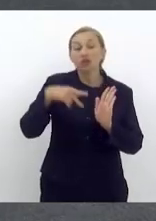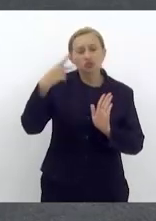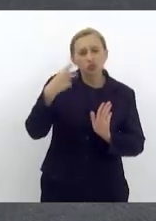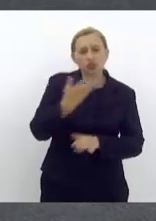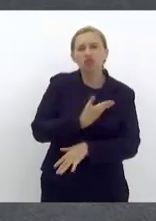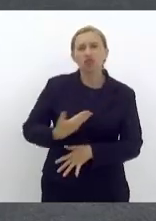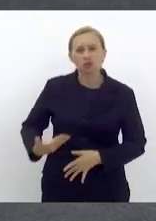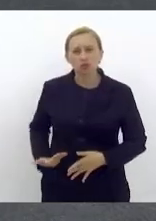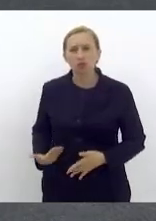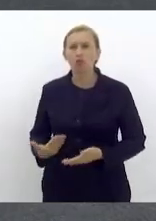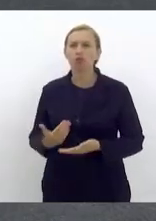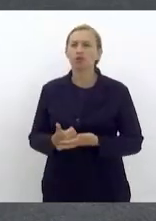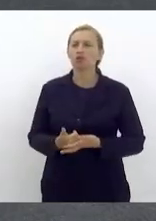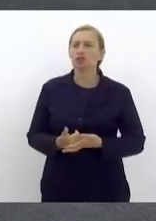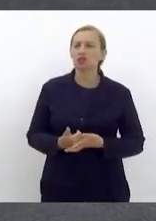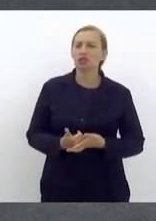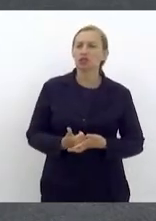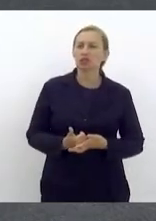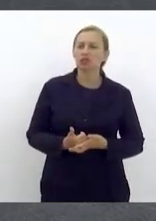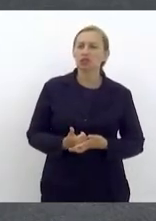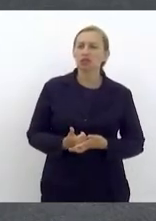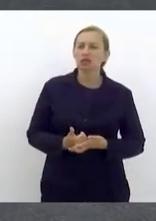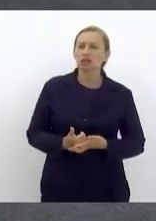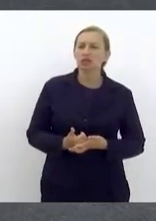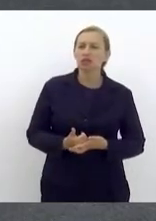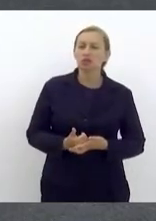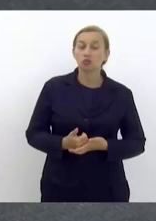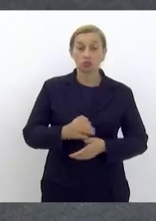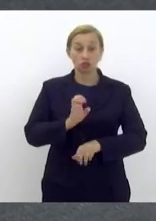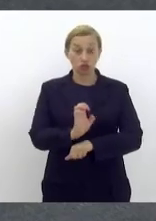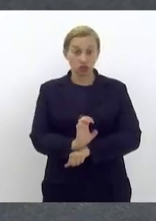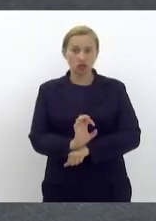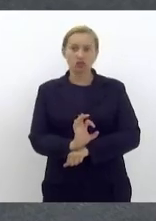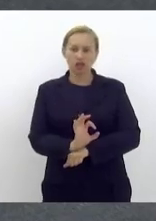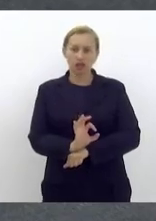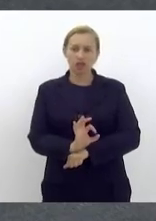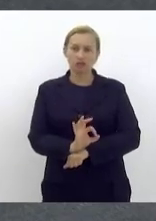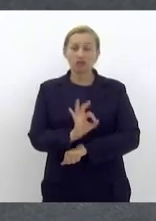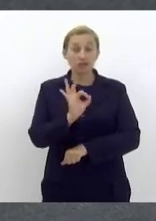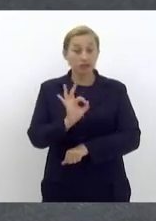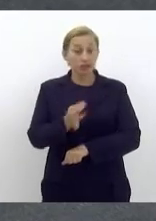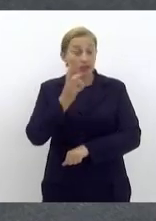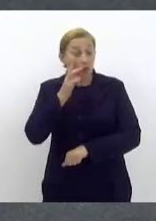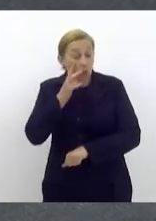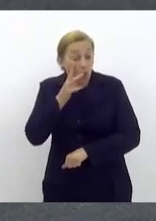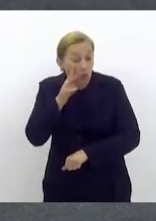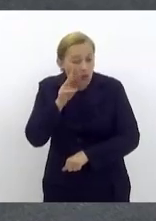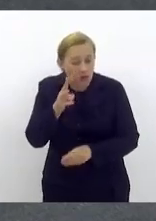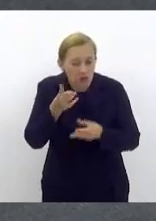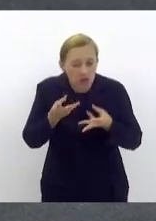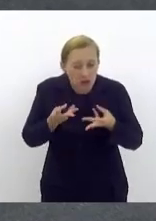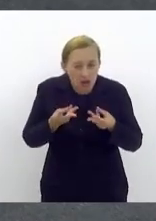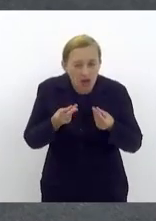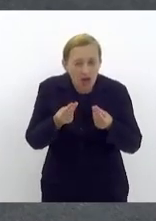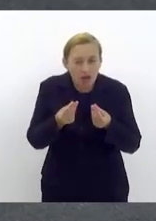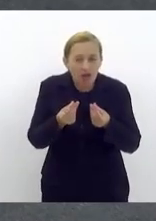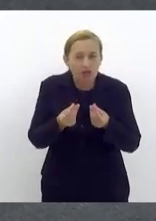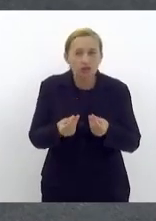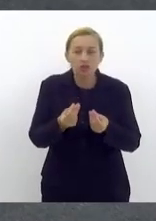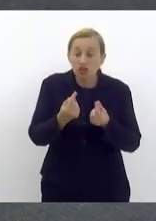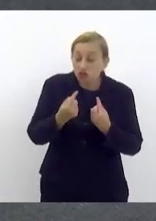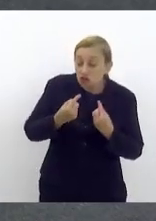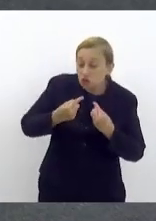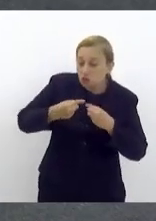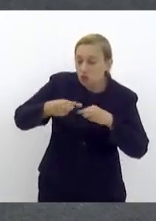políticas públicas, fazer com que o Estado tenha, de fato, esse olhar, né, no sentido de